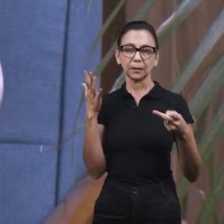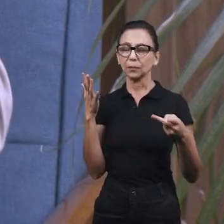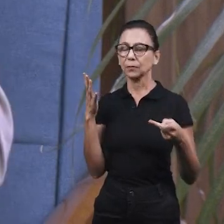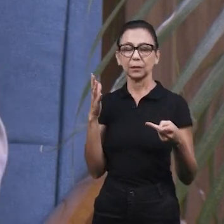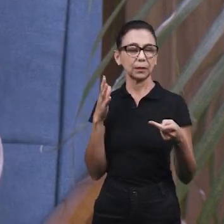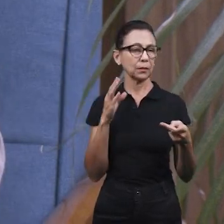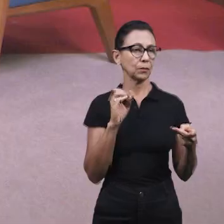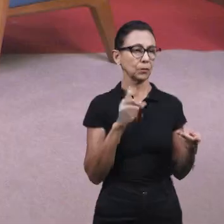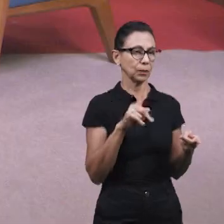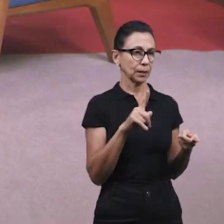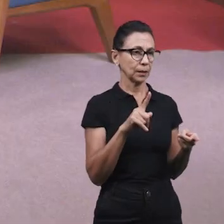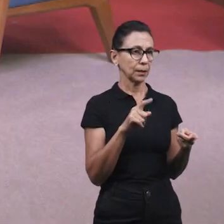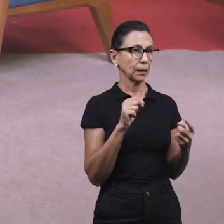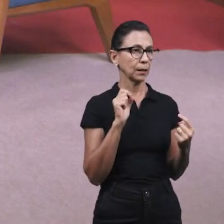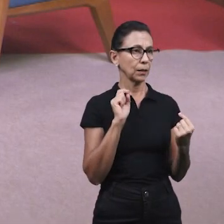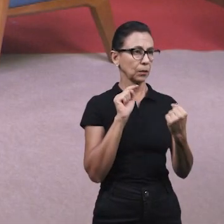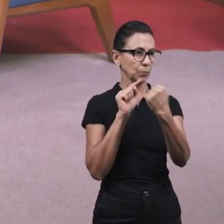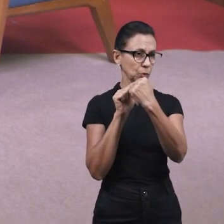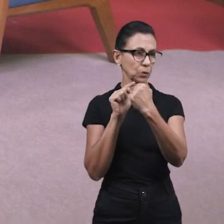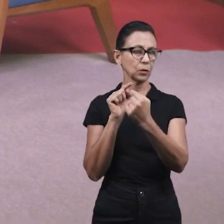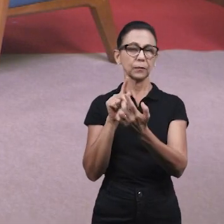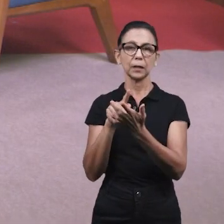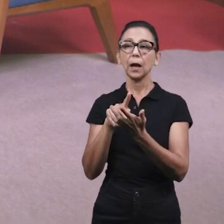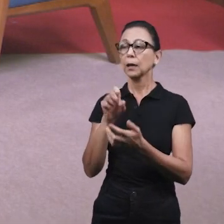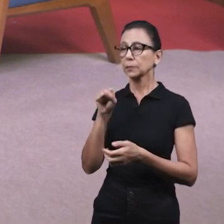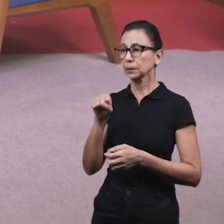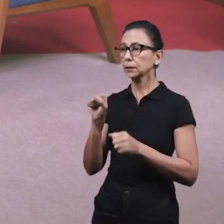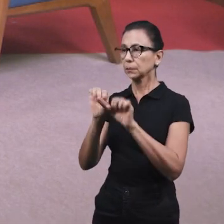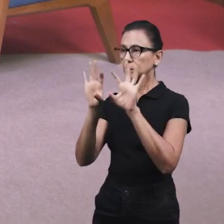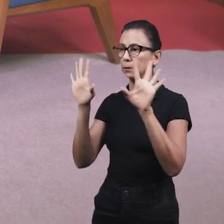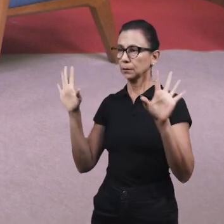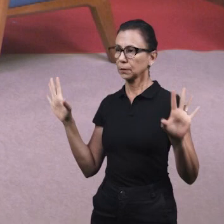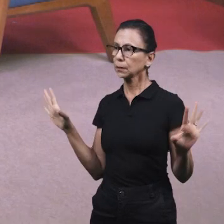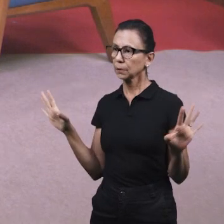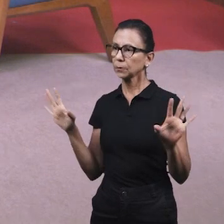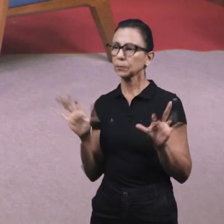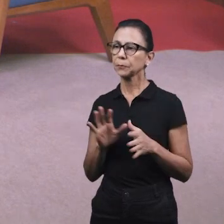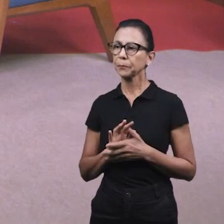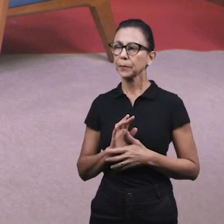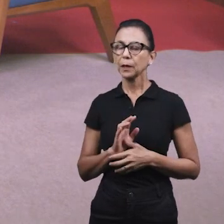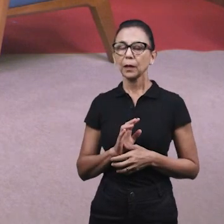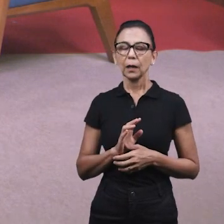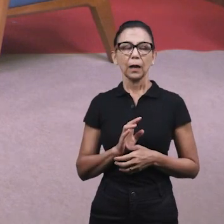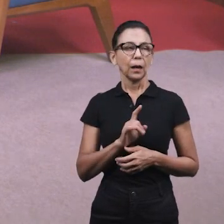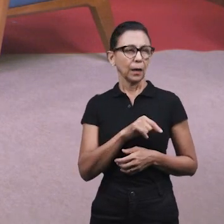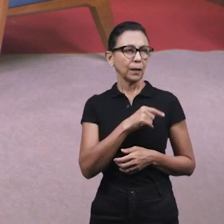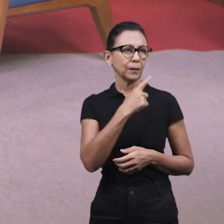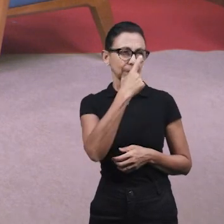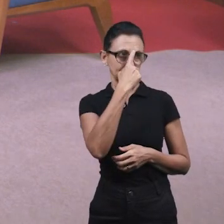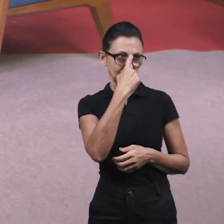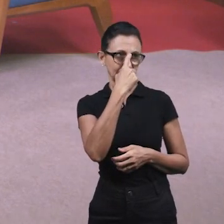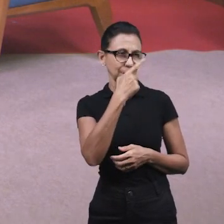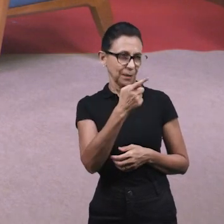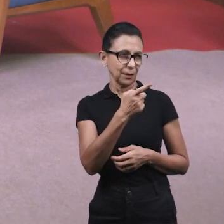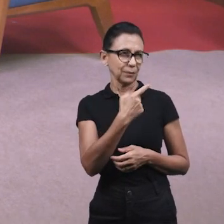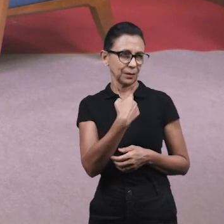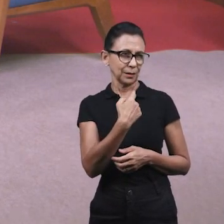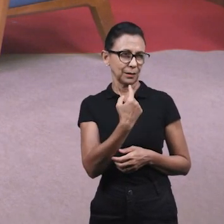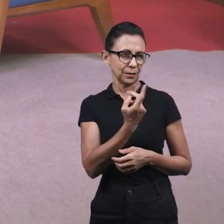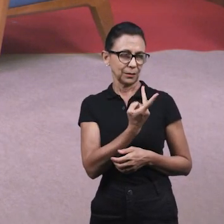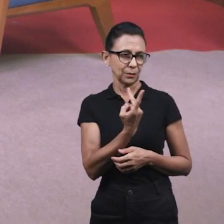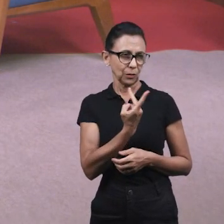nosso objetivo, não é verdade? Assim, é claro. E a gente sempre destaca, né, Daniel, que o